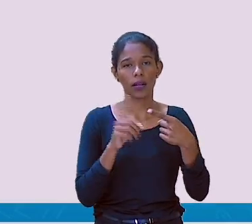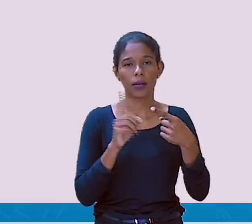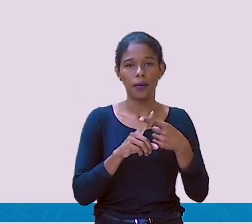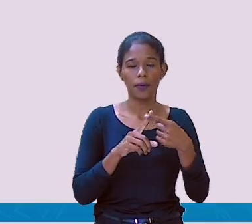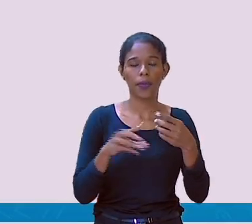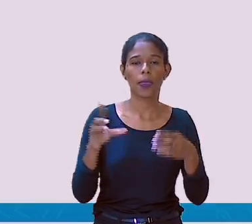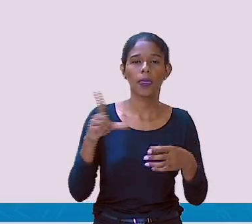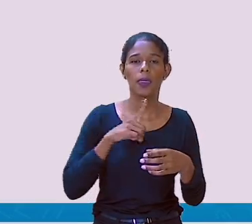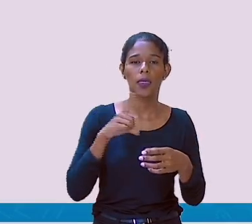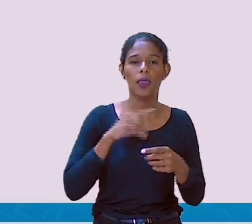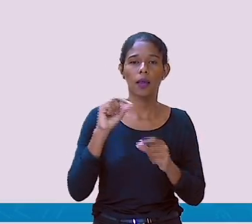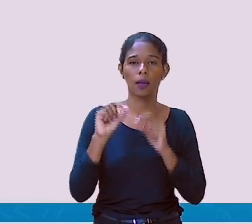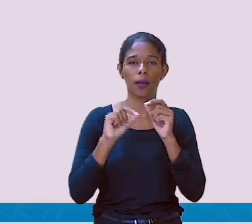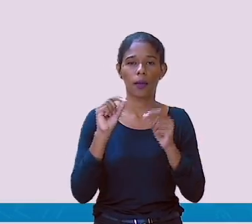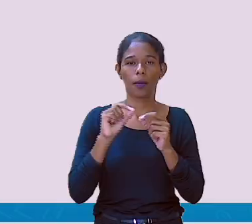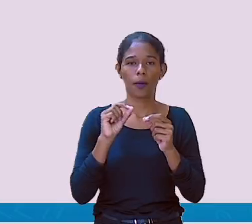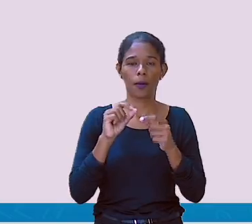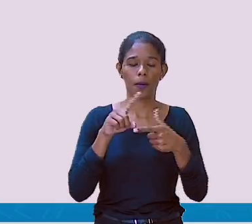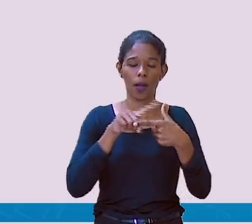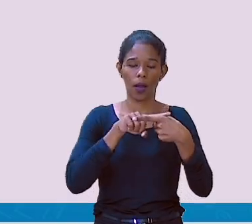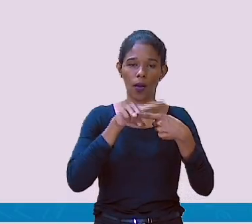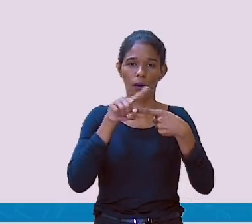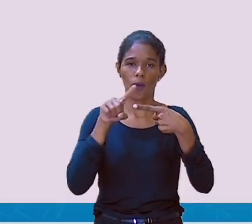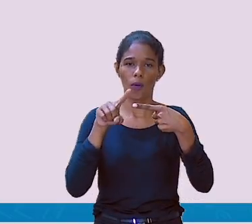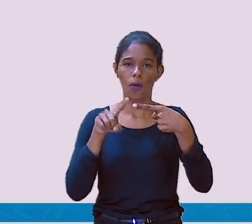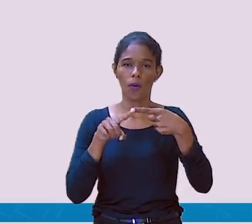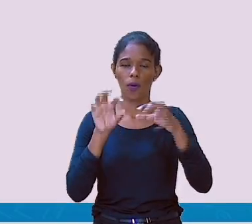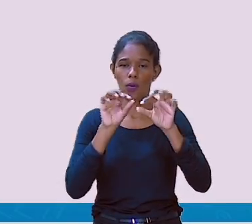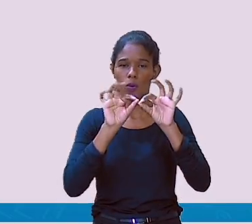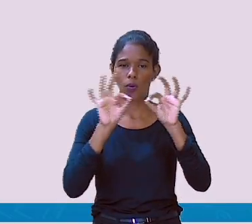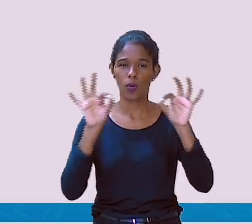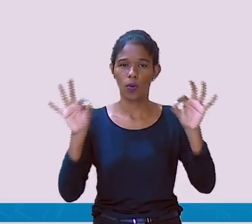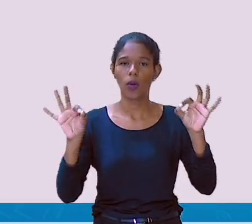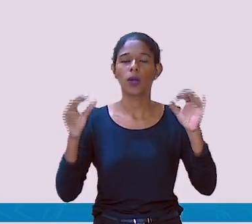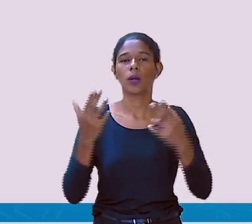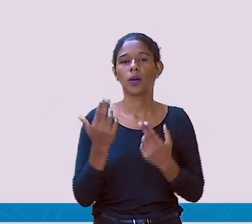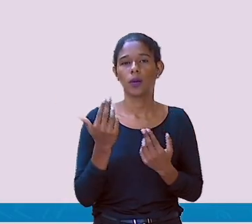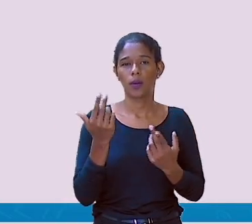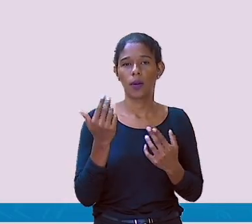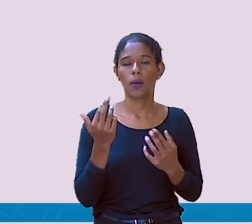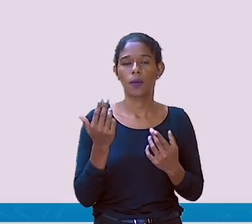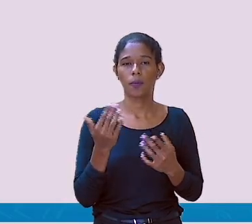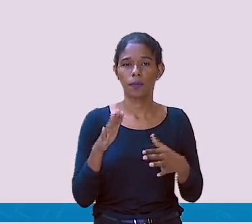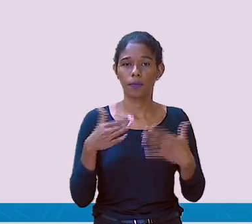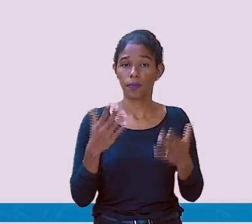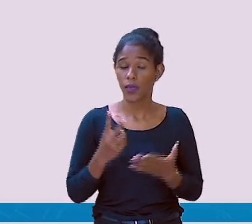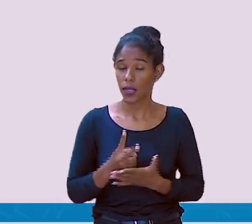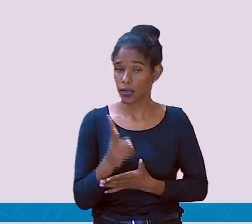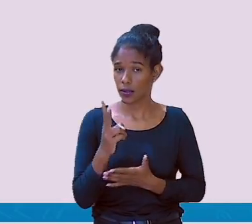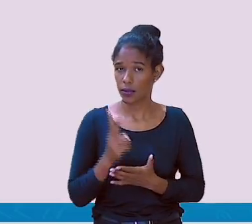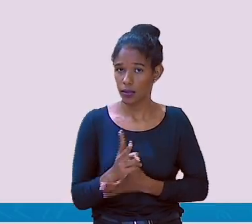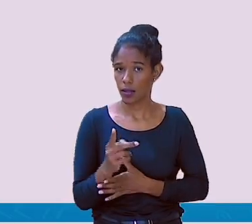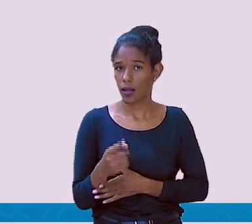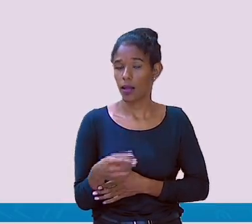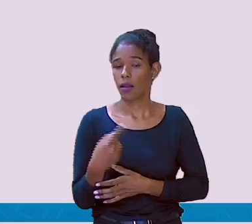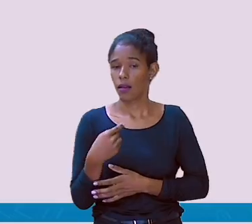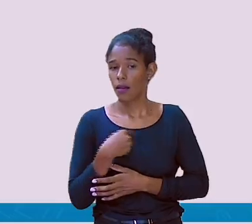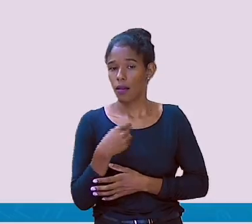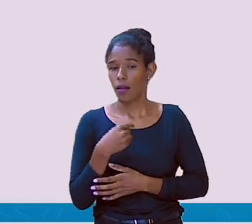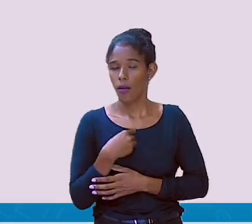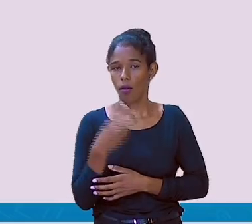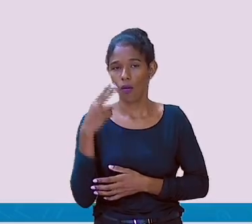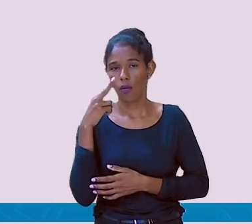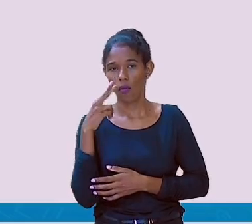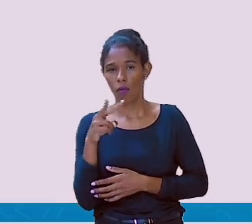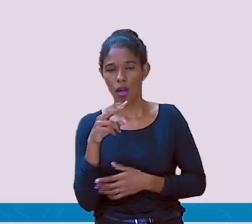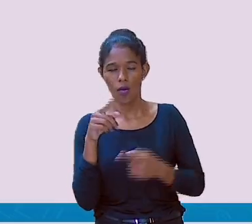o mesmo coeficiente de proporcionalidade. Sempre quando eu verifico várias razões